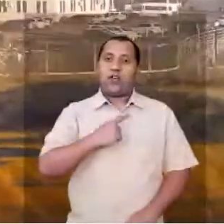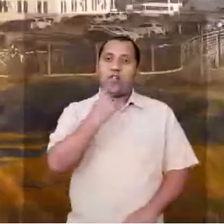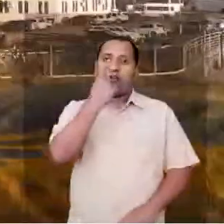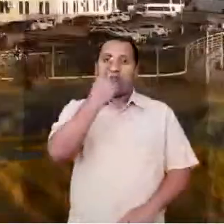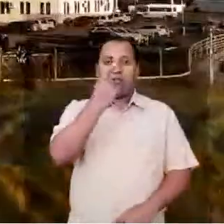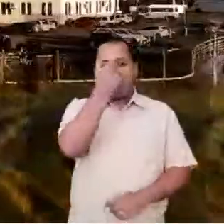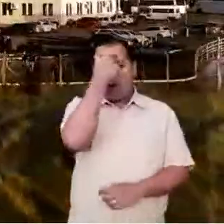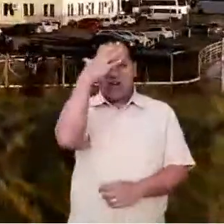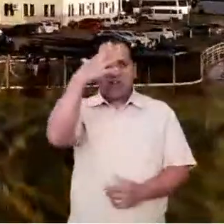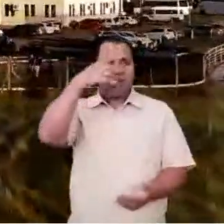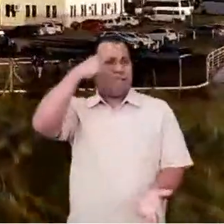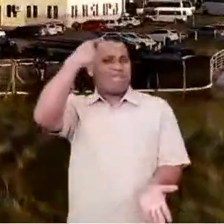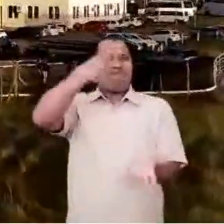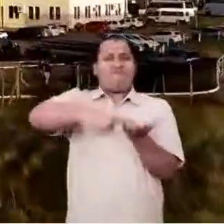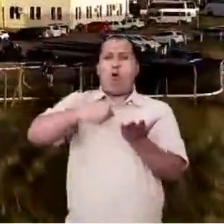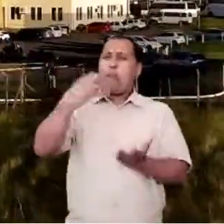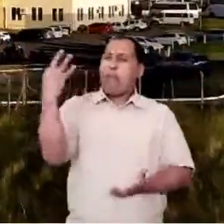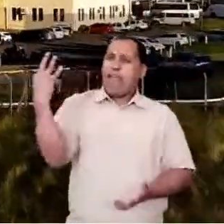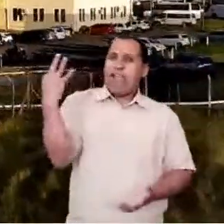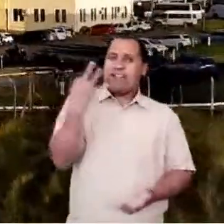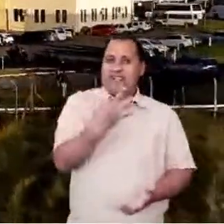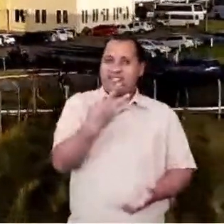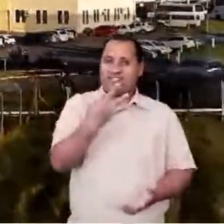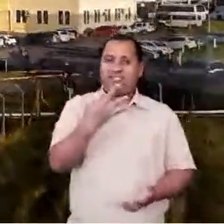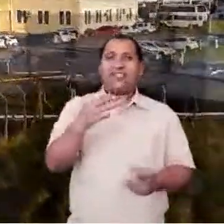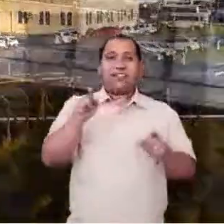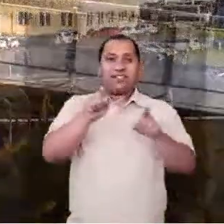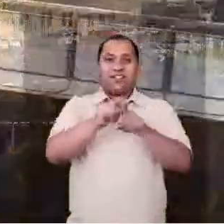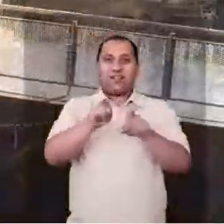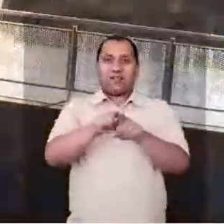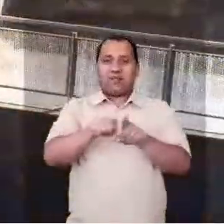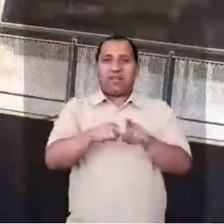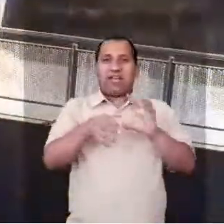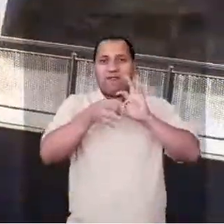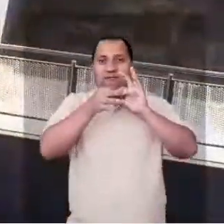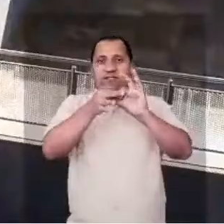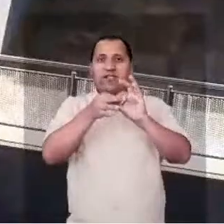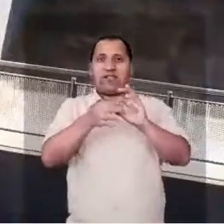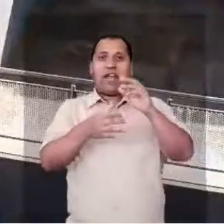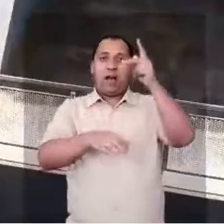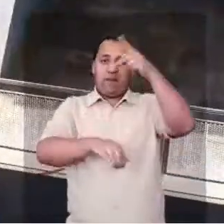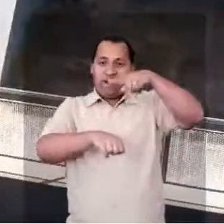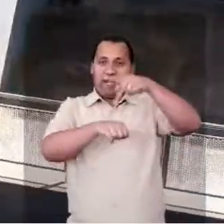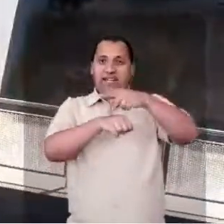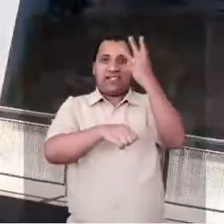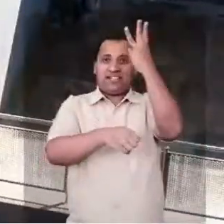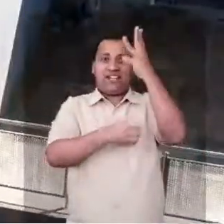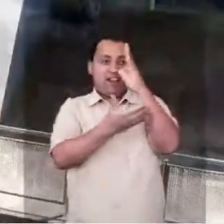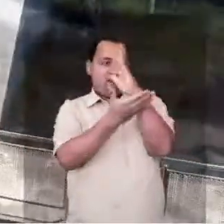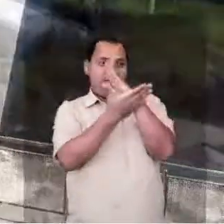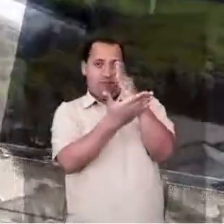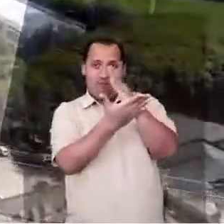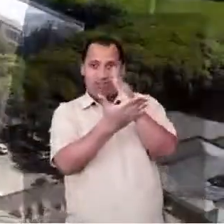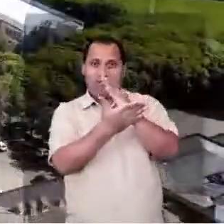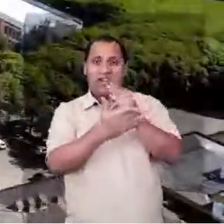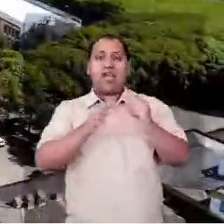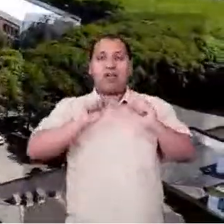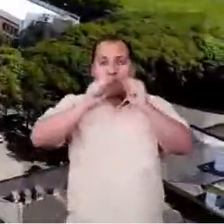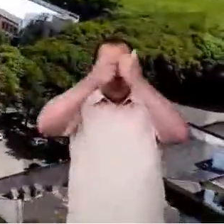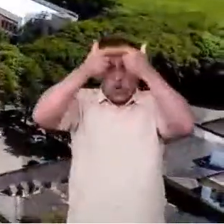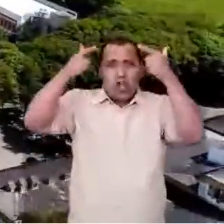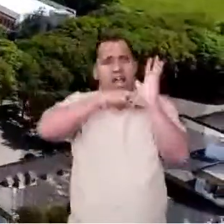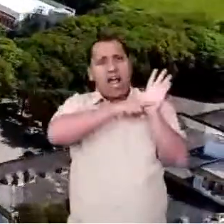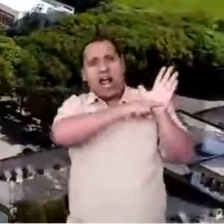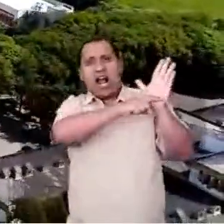apenas uma universidade comprometida com a excelência e que está enraizada na fronteira de três países pode levar